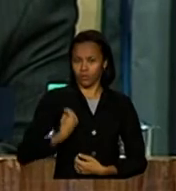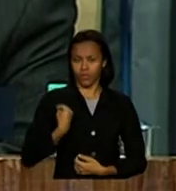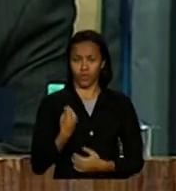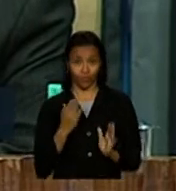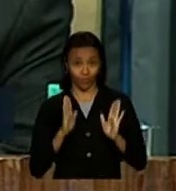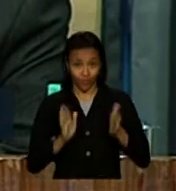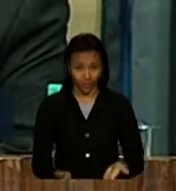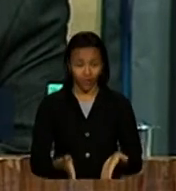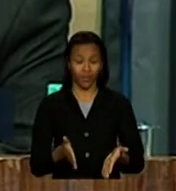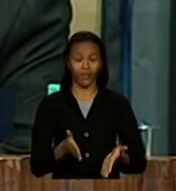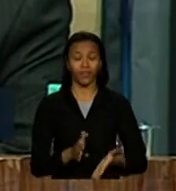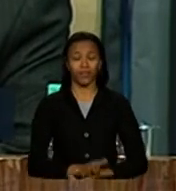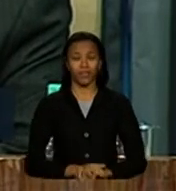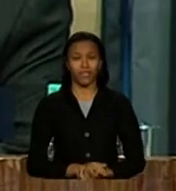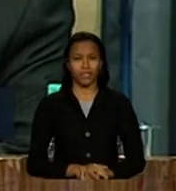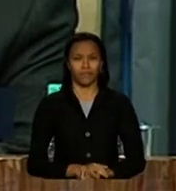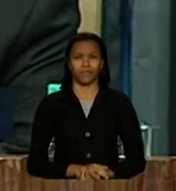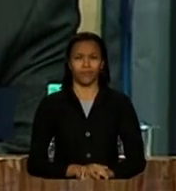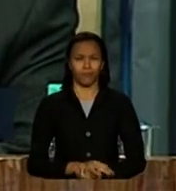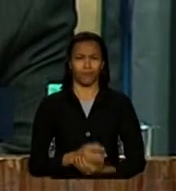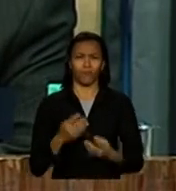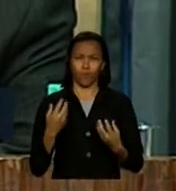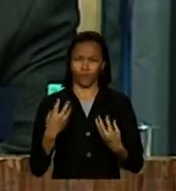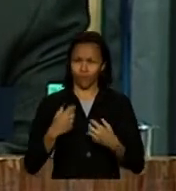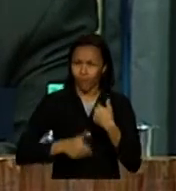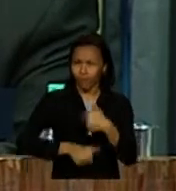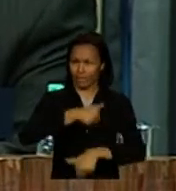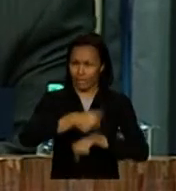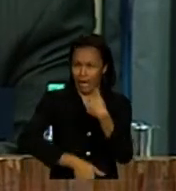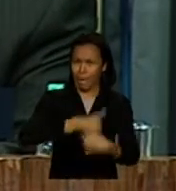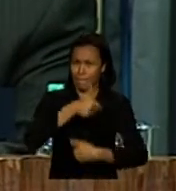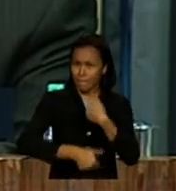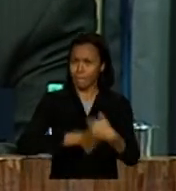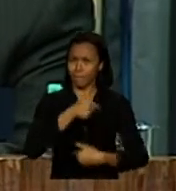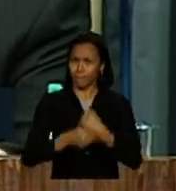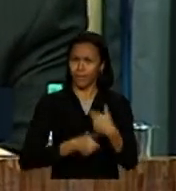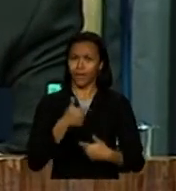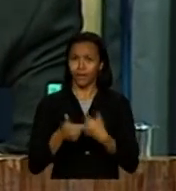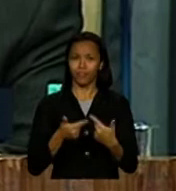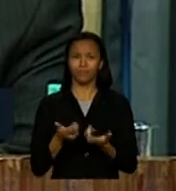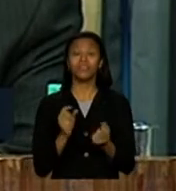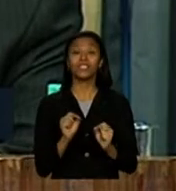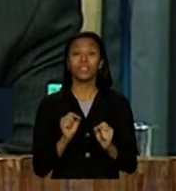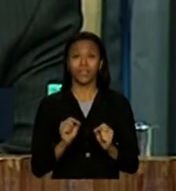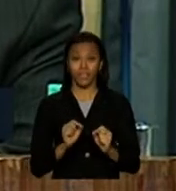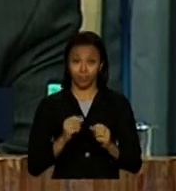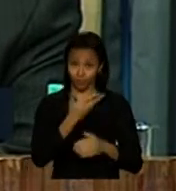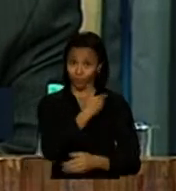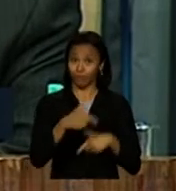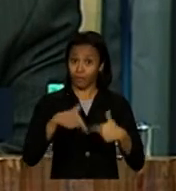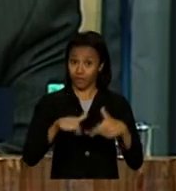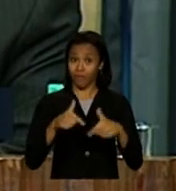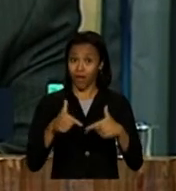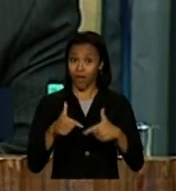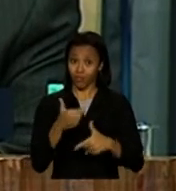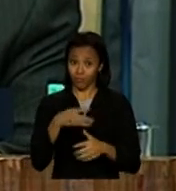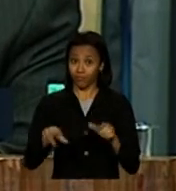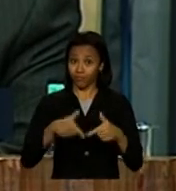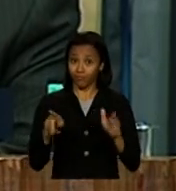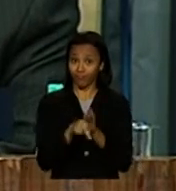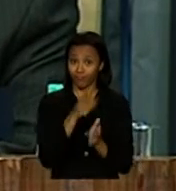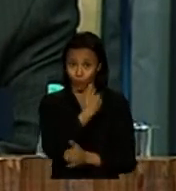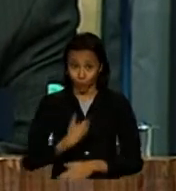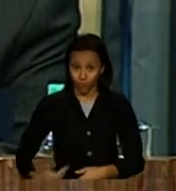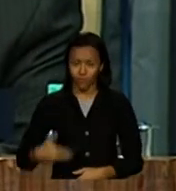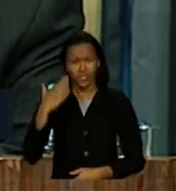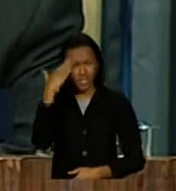com muita com muito ar duro com muita força com muita vocação do serviço a experiência do dia